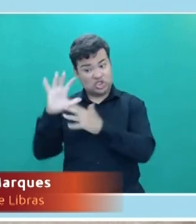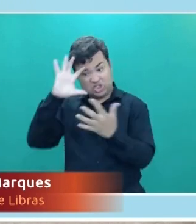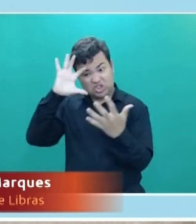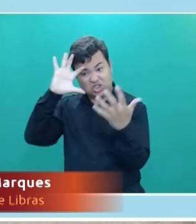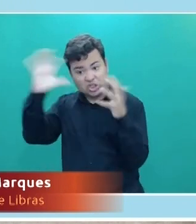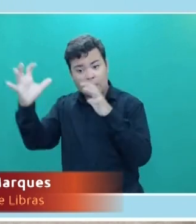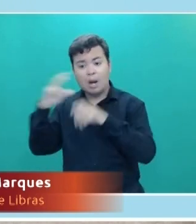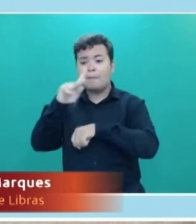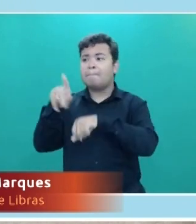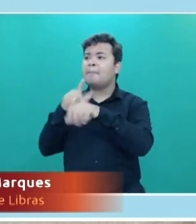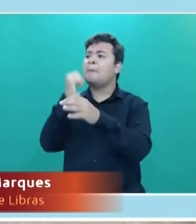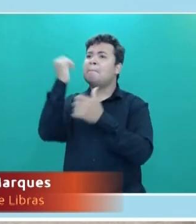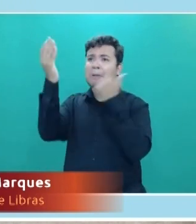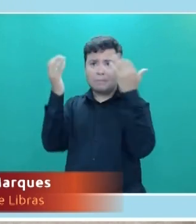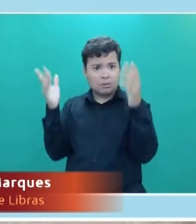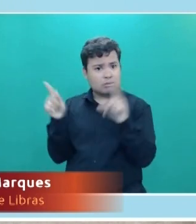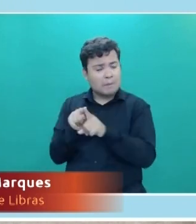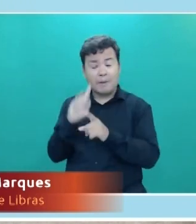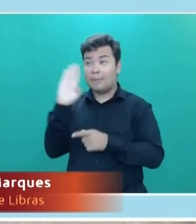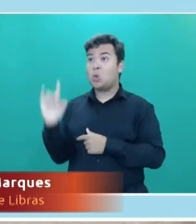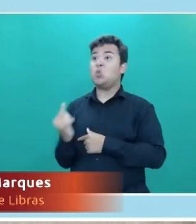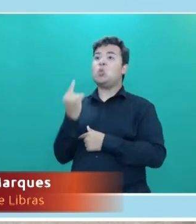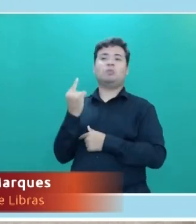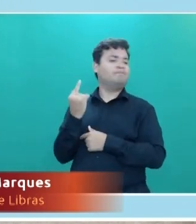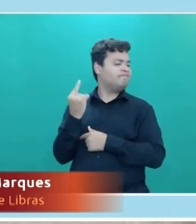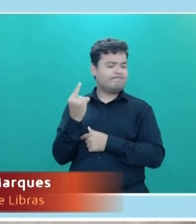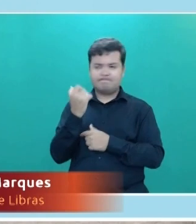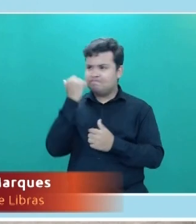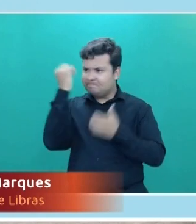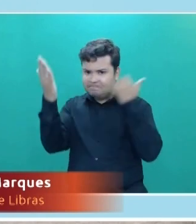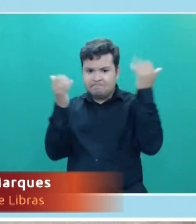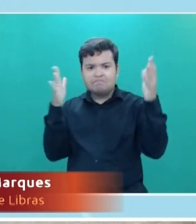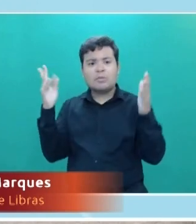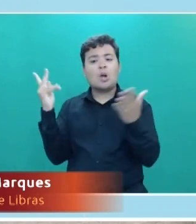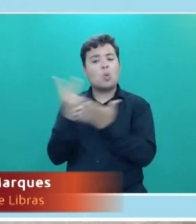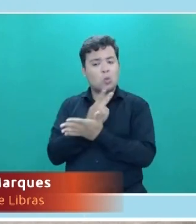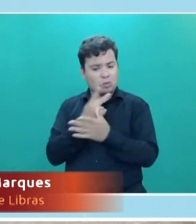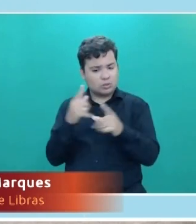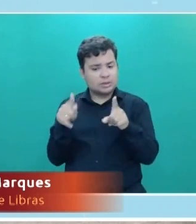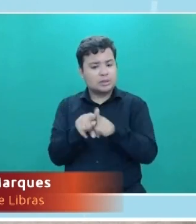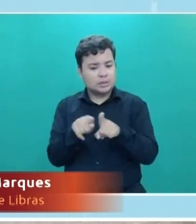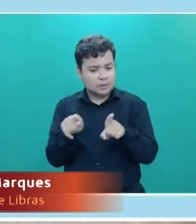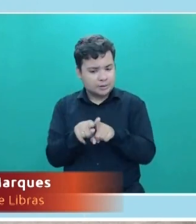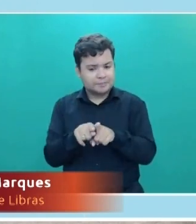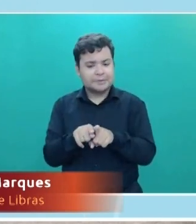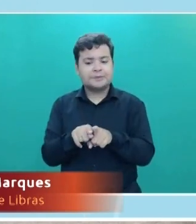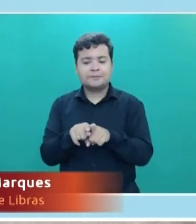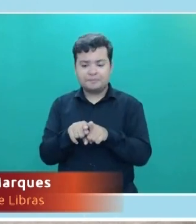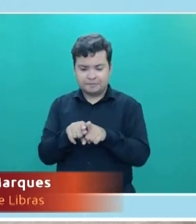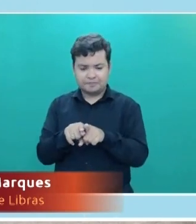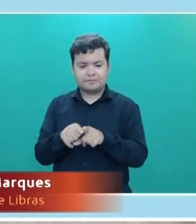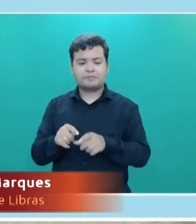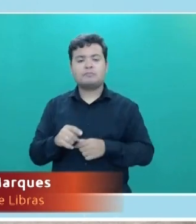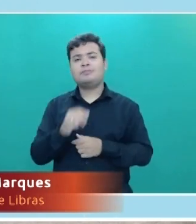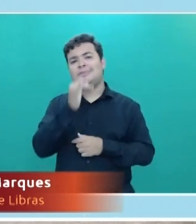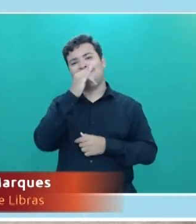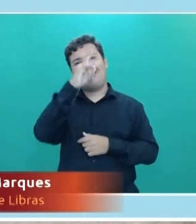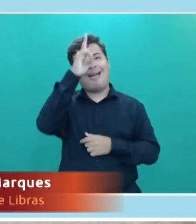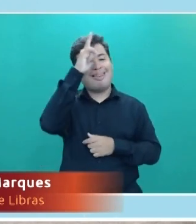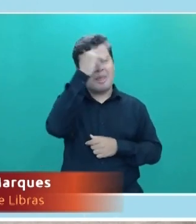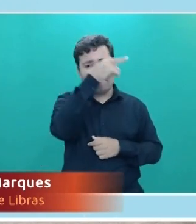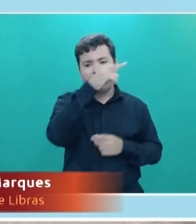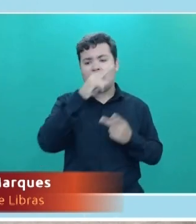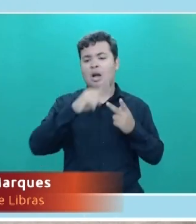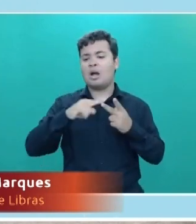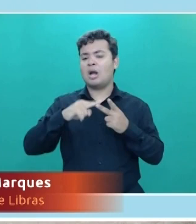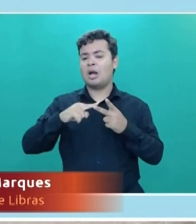países também. O Brasil não foi o único afetado, tem vários estudos sobre a influência da alt-right na Alemanha, na Austrália,